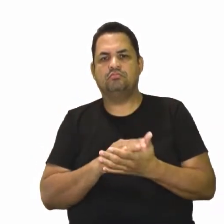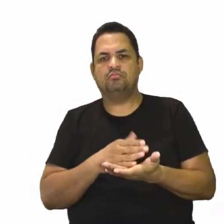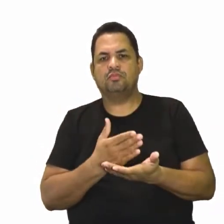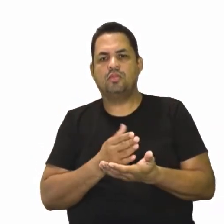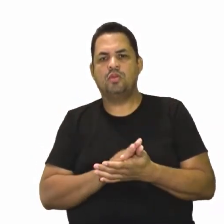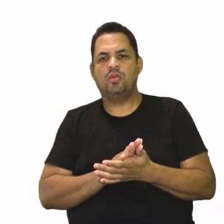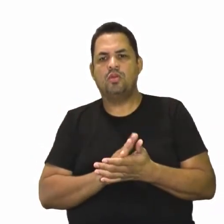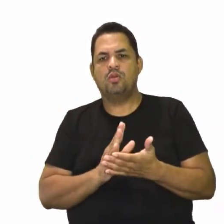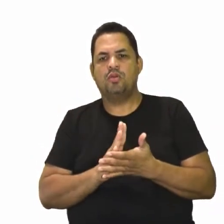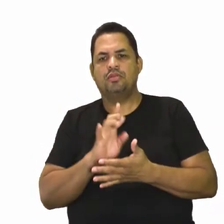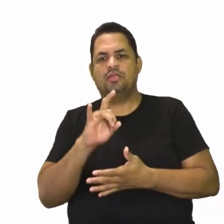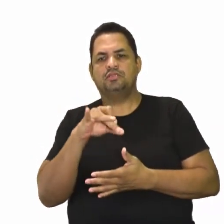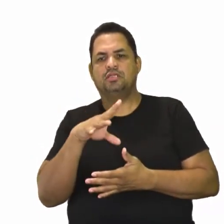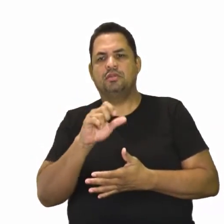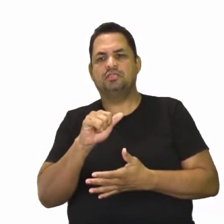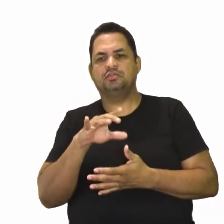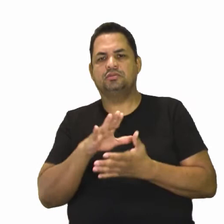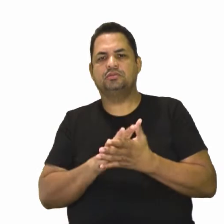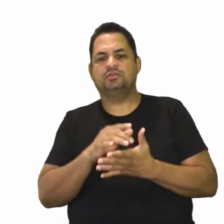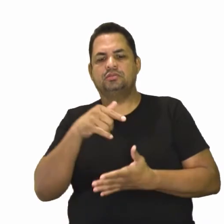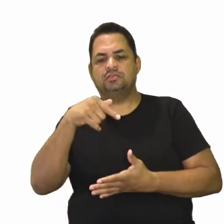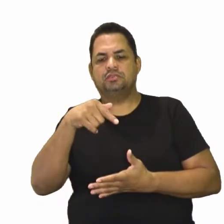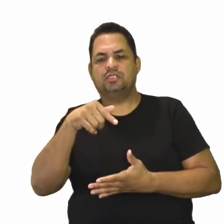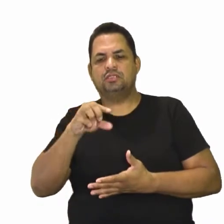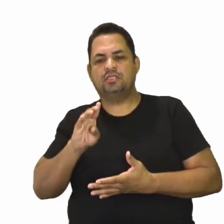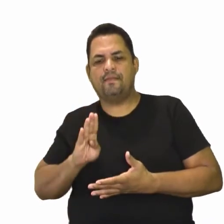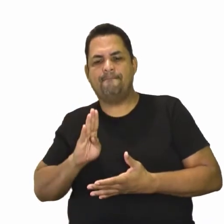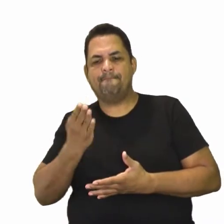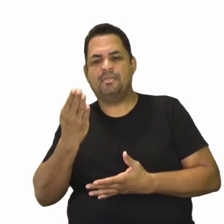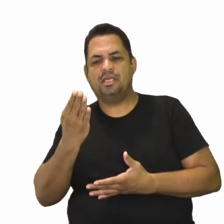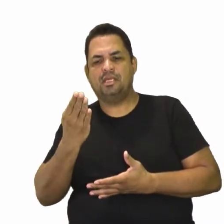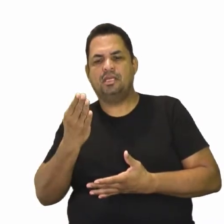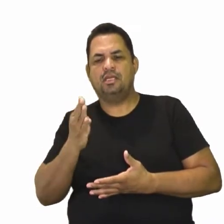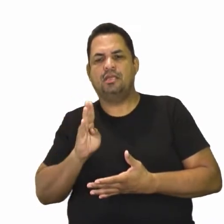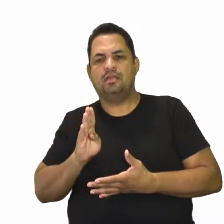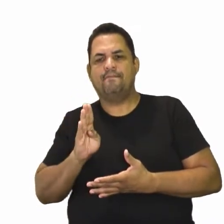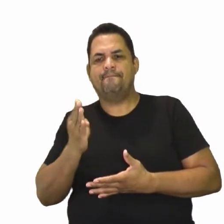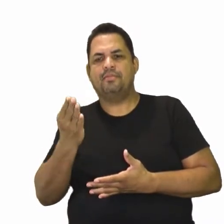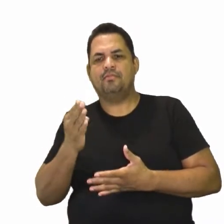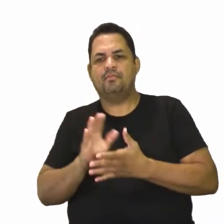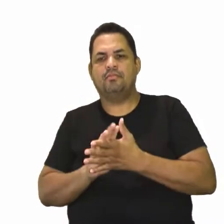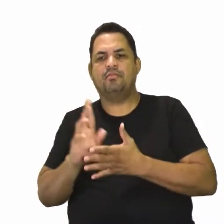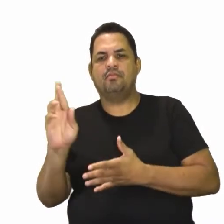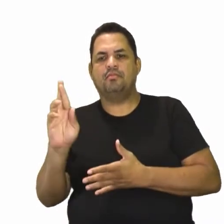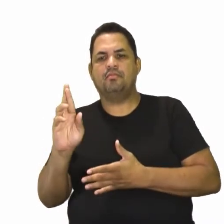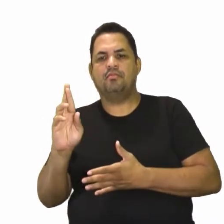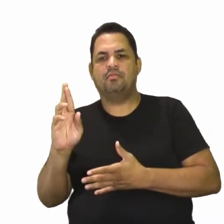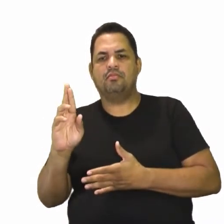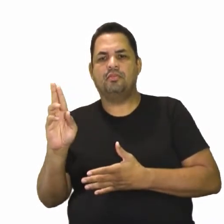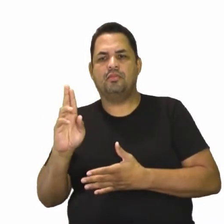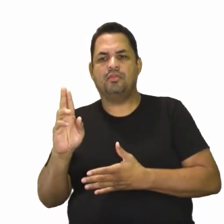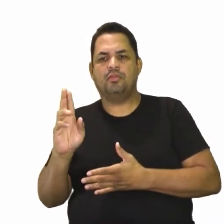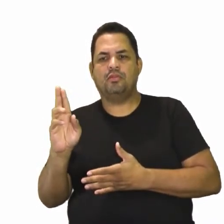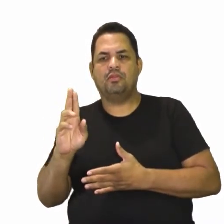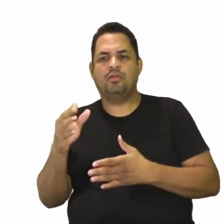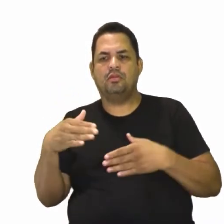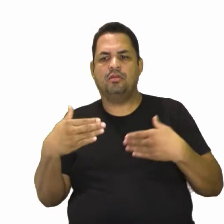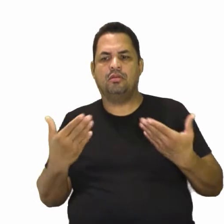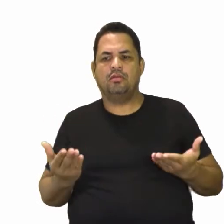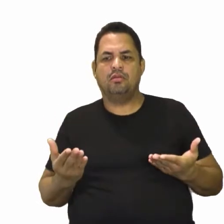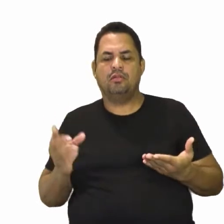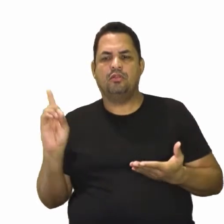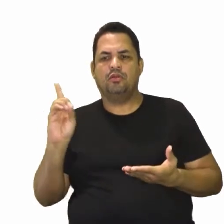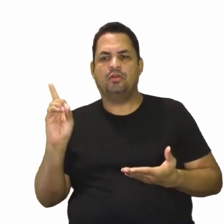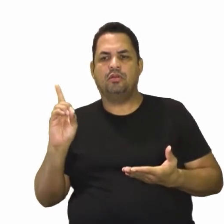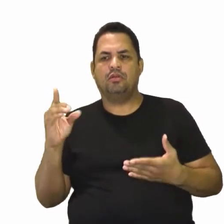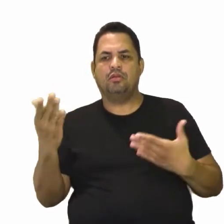hoje, em torno de 7 bilhões de dólares para a construção da Transamazônica, atualizado